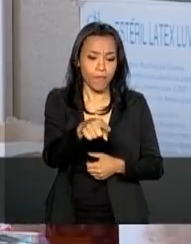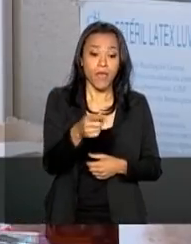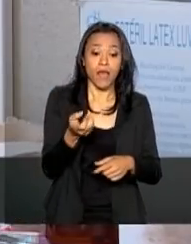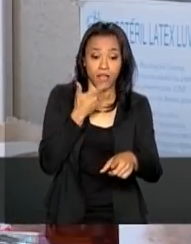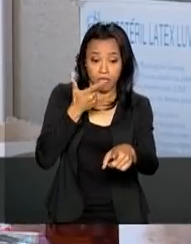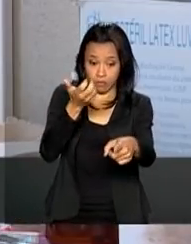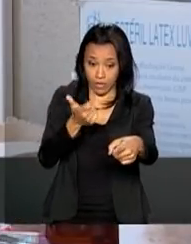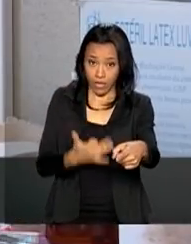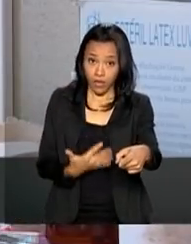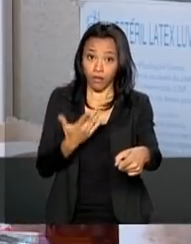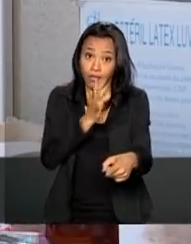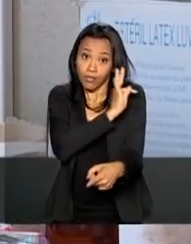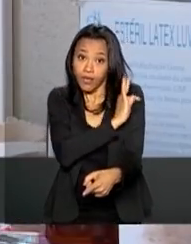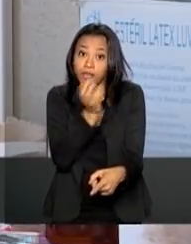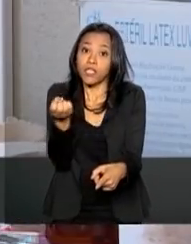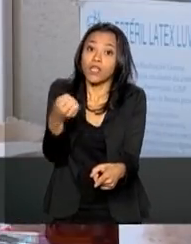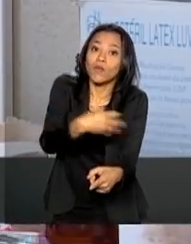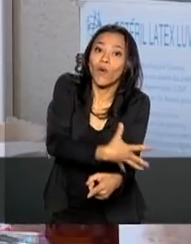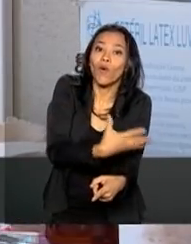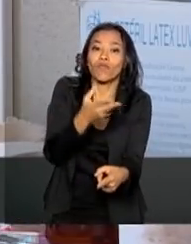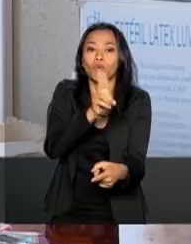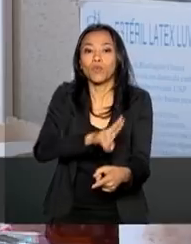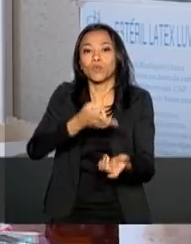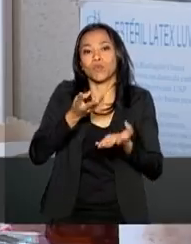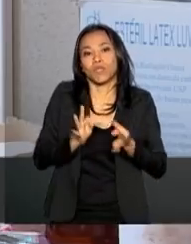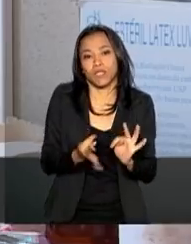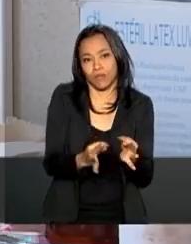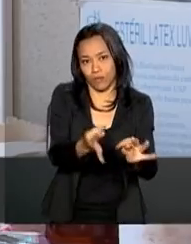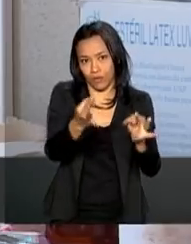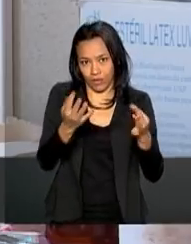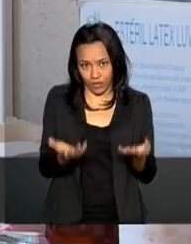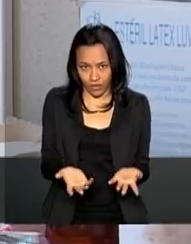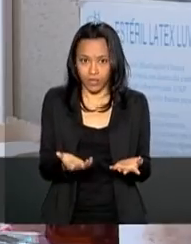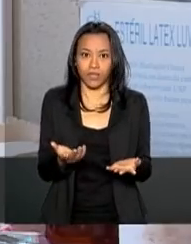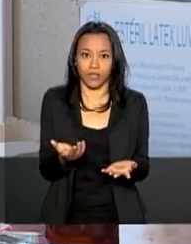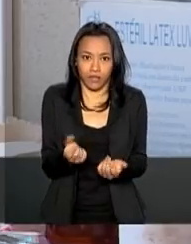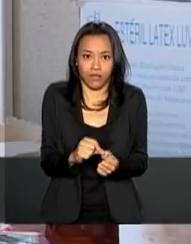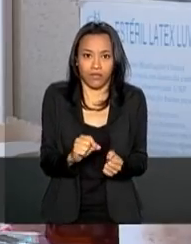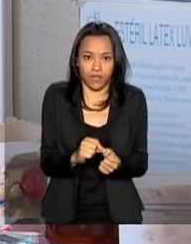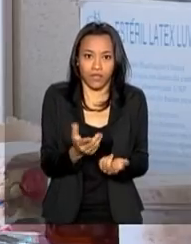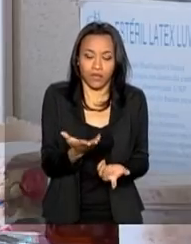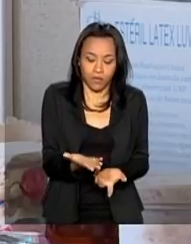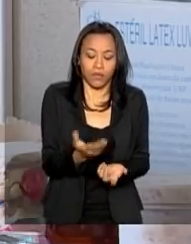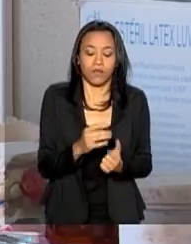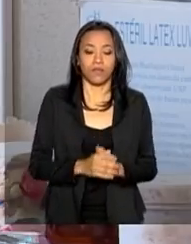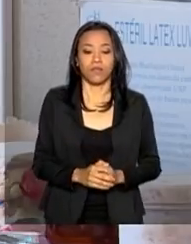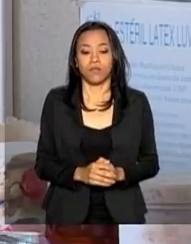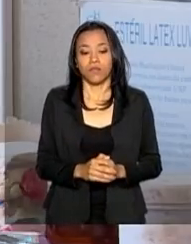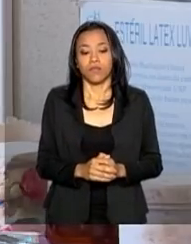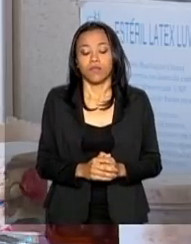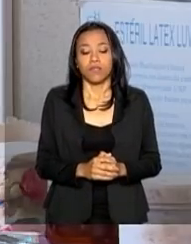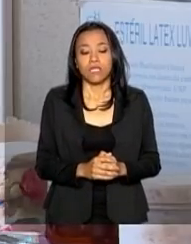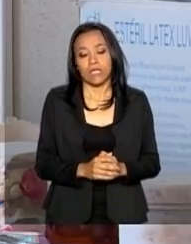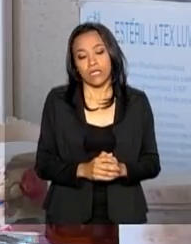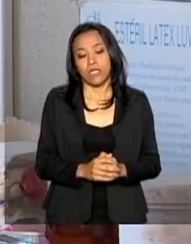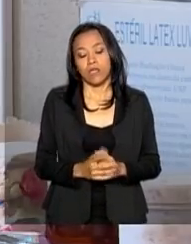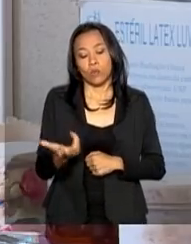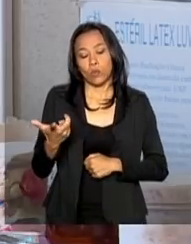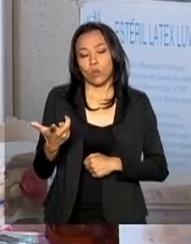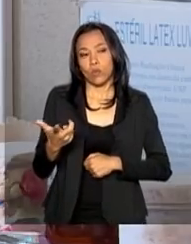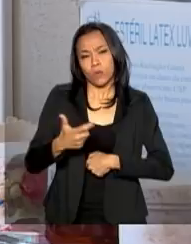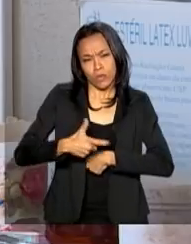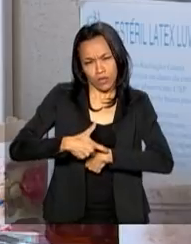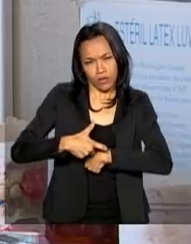nova, uma tecnologia nova que se faz através dos micro-ondas. E o tempo